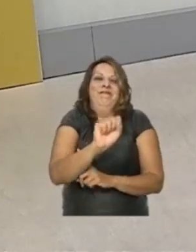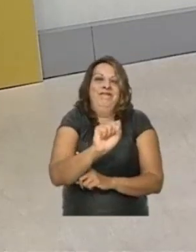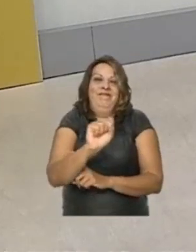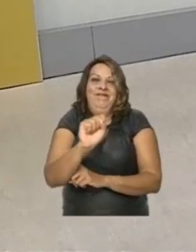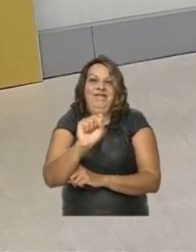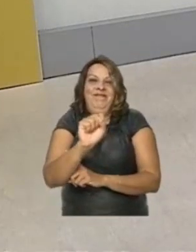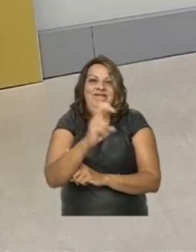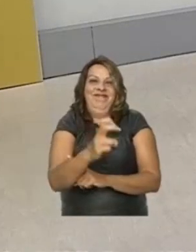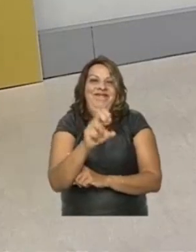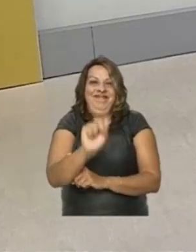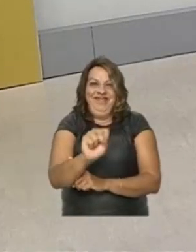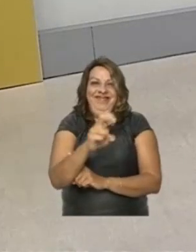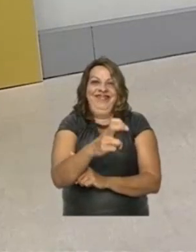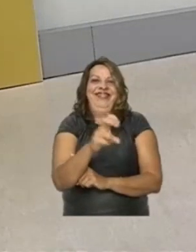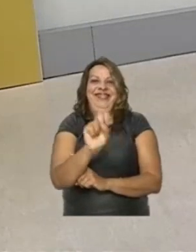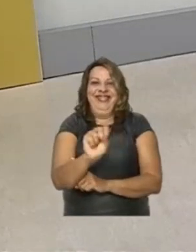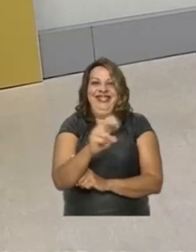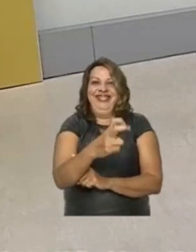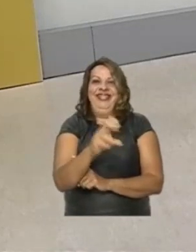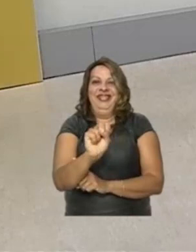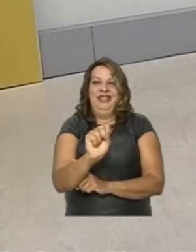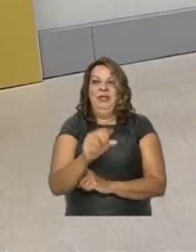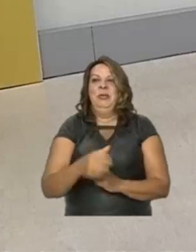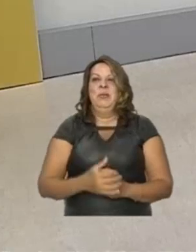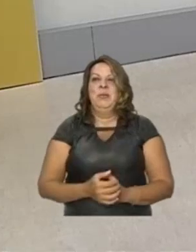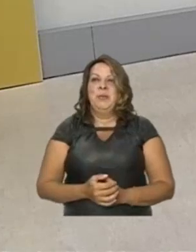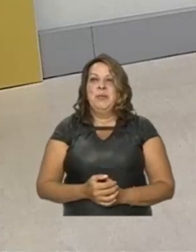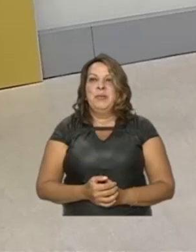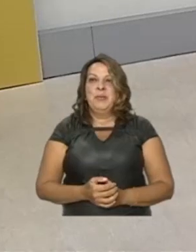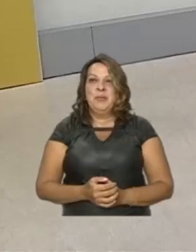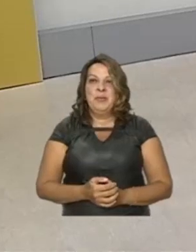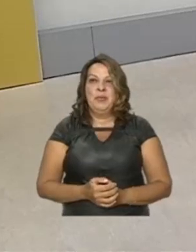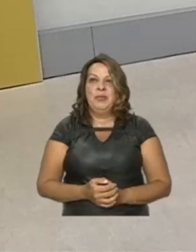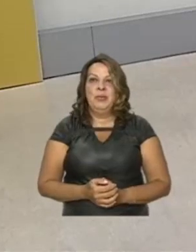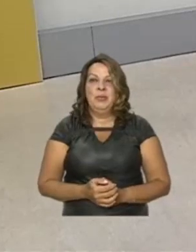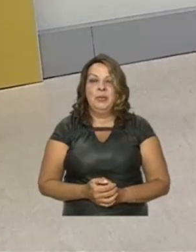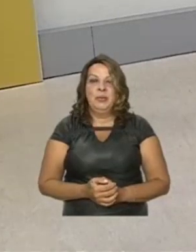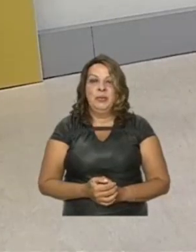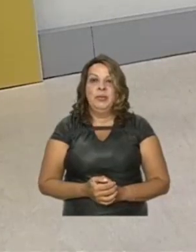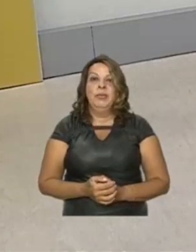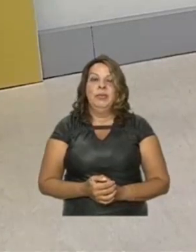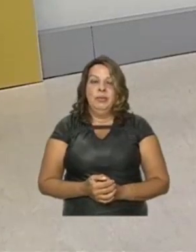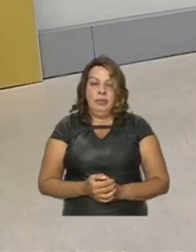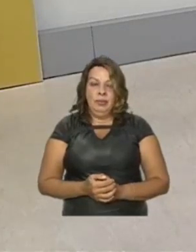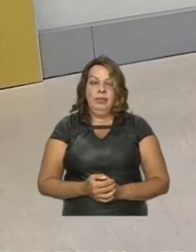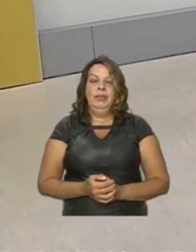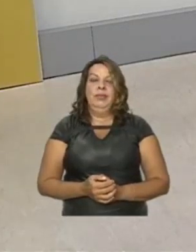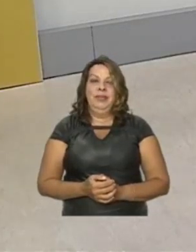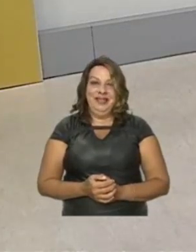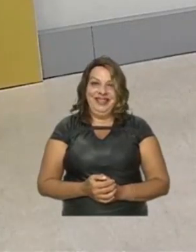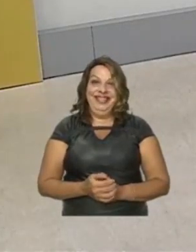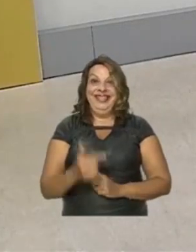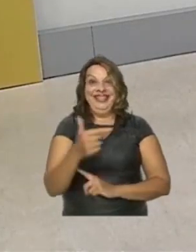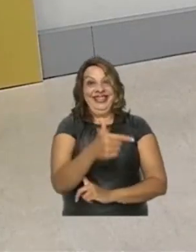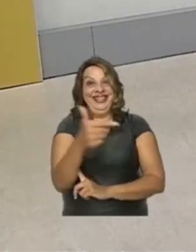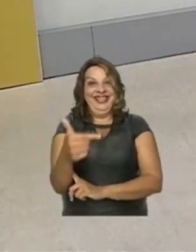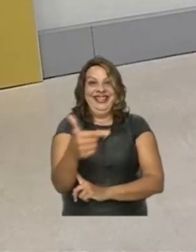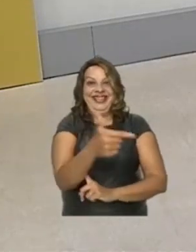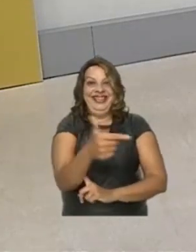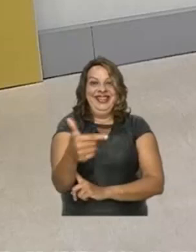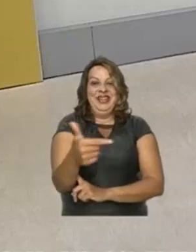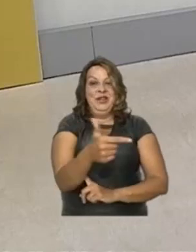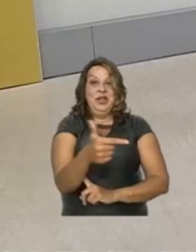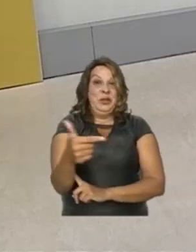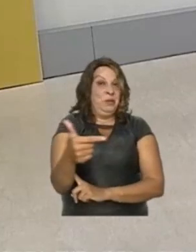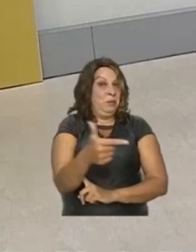58. 58. Olha aí a bolinha de número 58. Vamos lá, que o 22